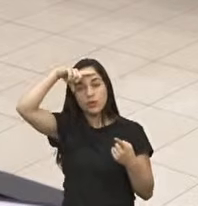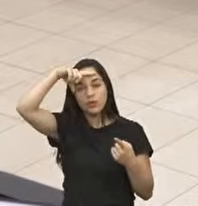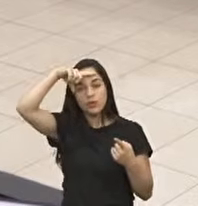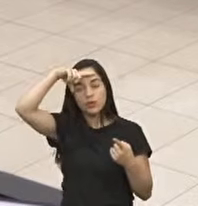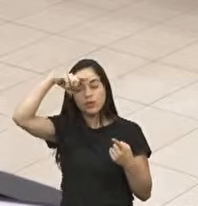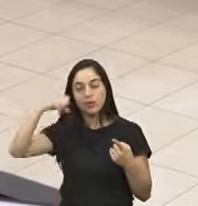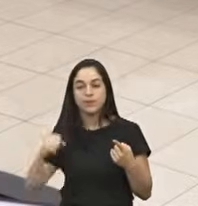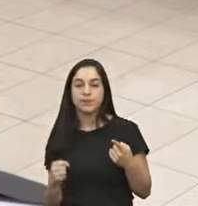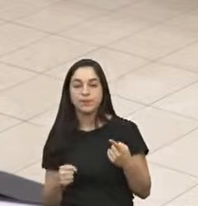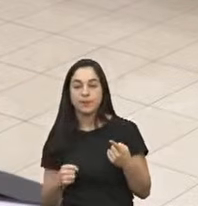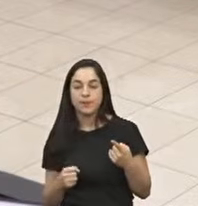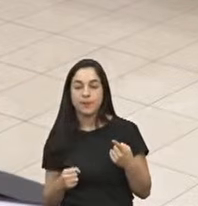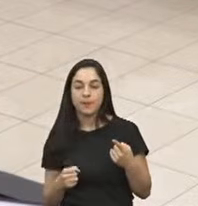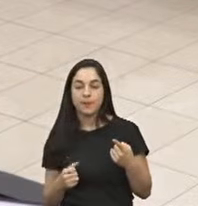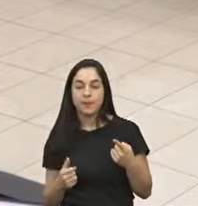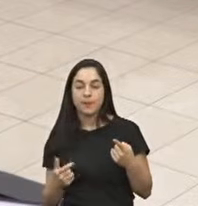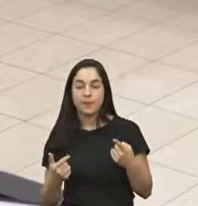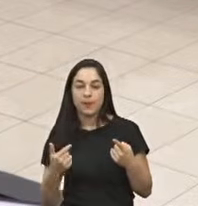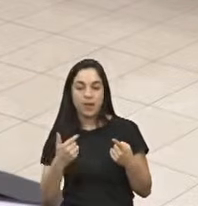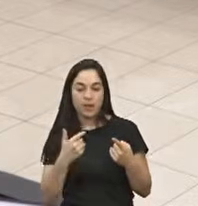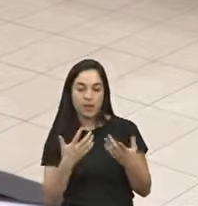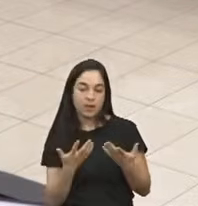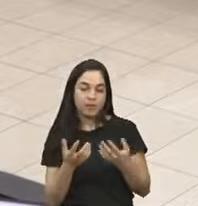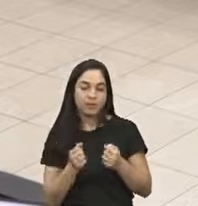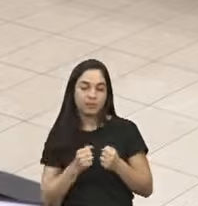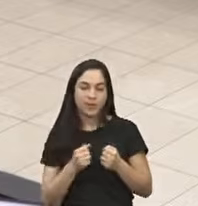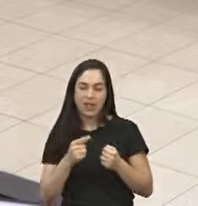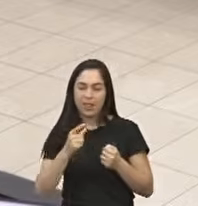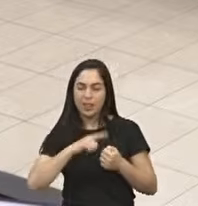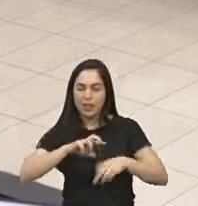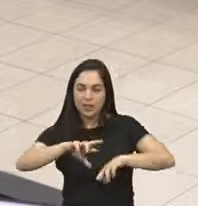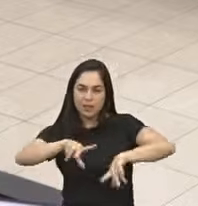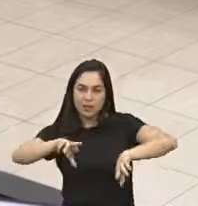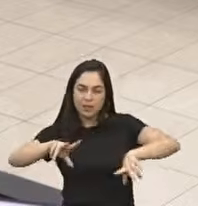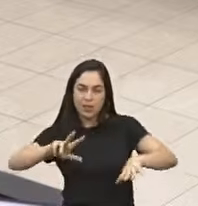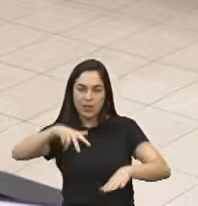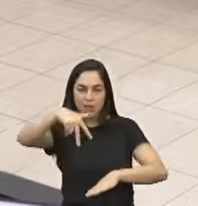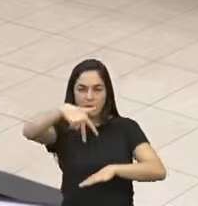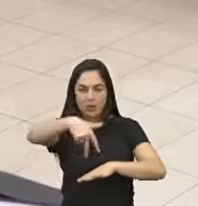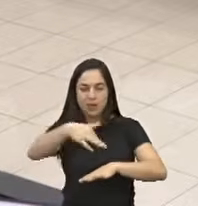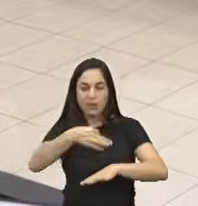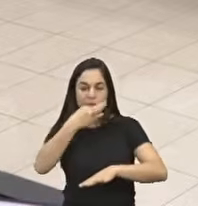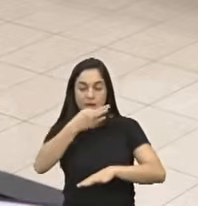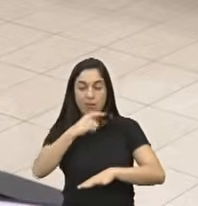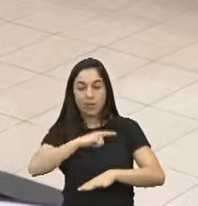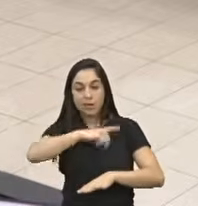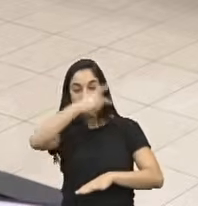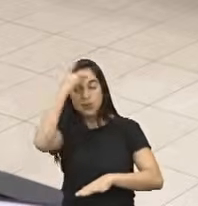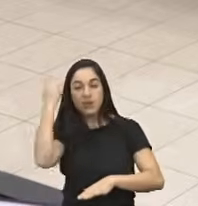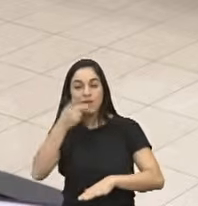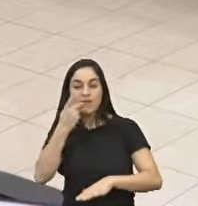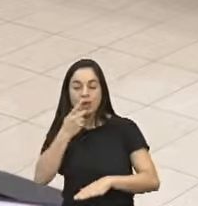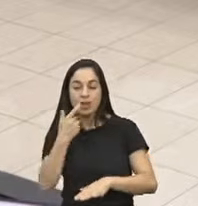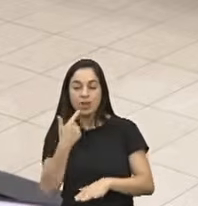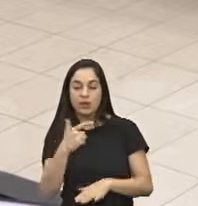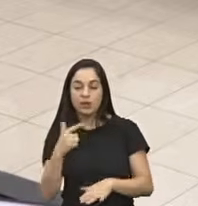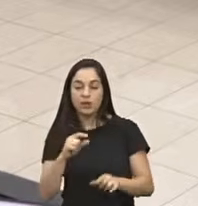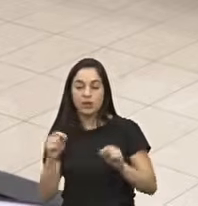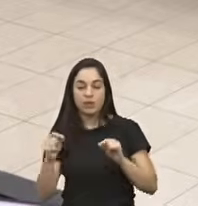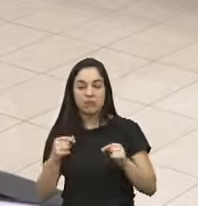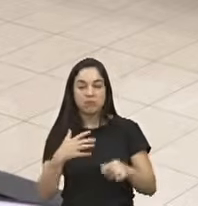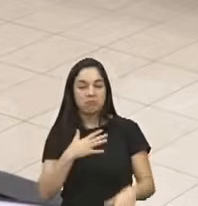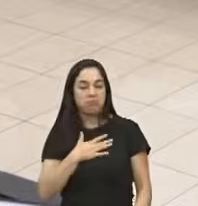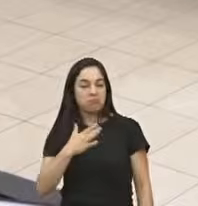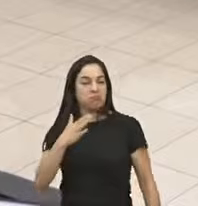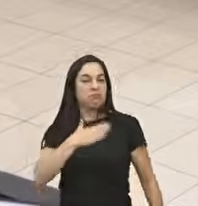Senhor presidente, senhora secretária, tanta questão que é colocada na tribuna, tem gente que fala e não tem lastro nenhum, né? Enche o peito